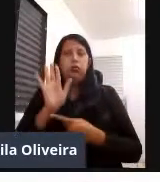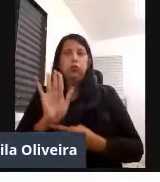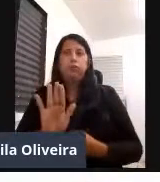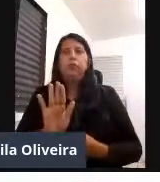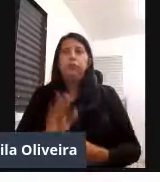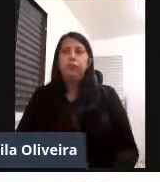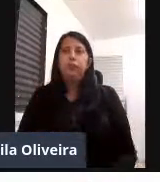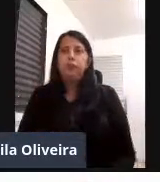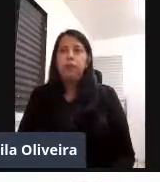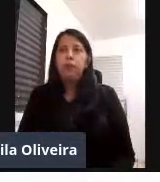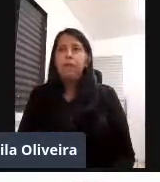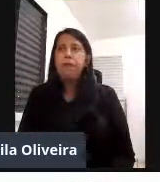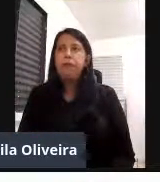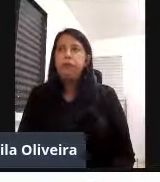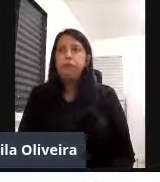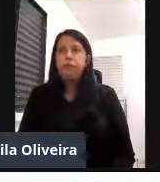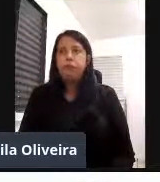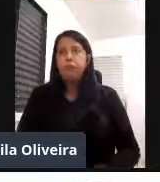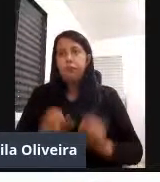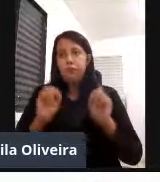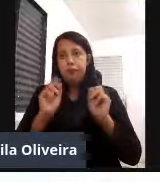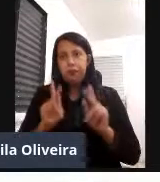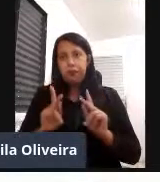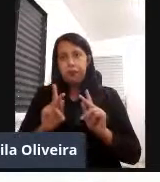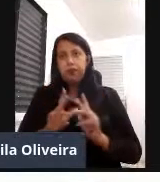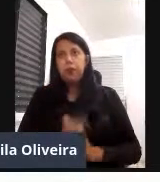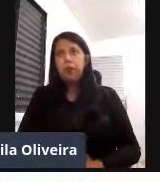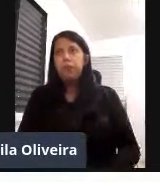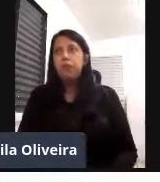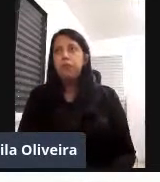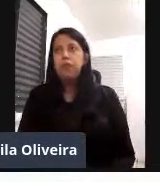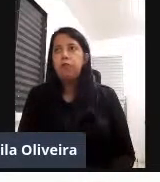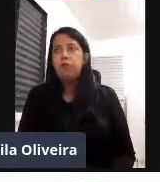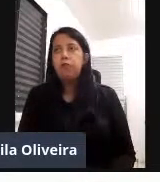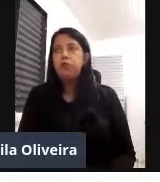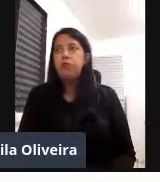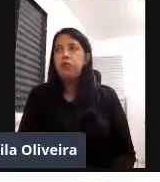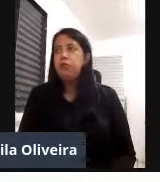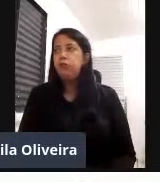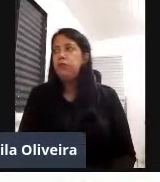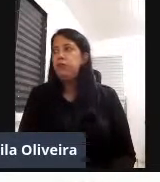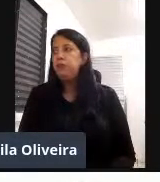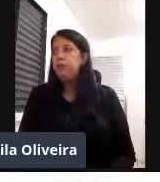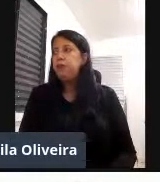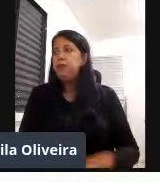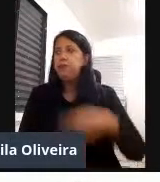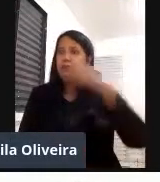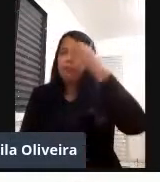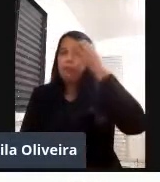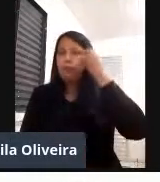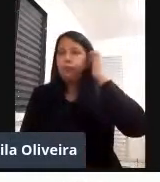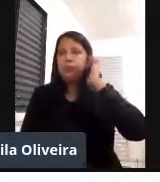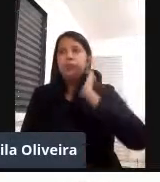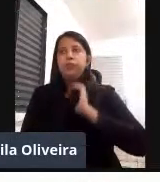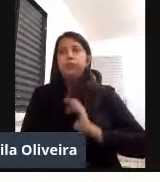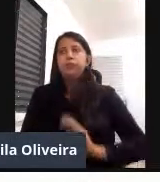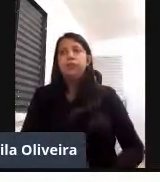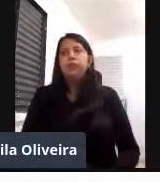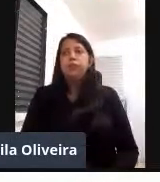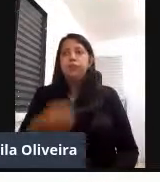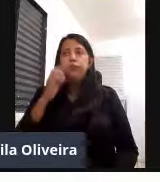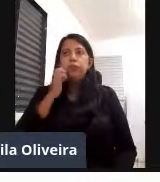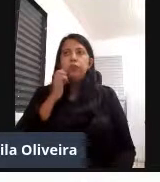beleza. Tá ok. Então, gravando mais um pouquinho, 256 mil resultados